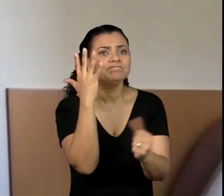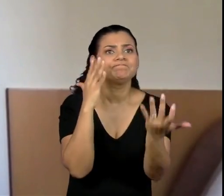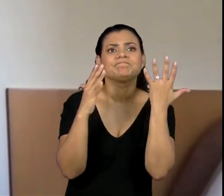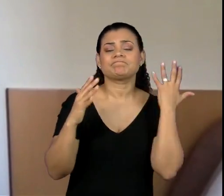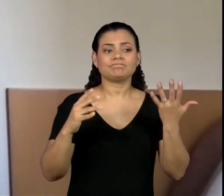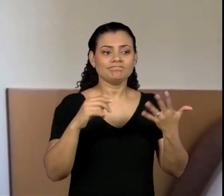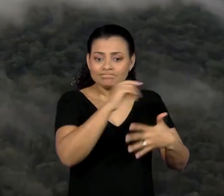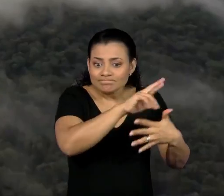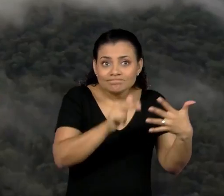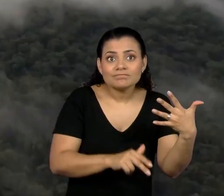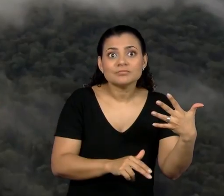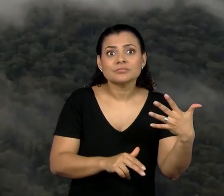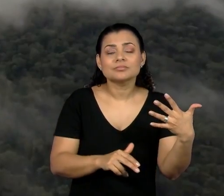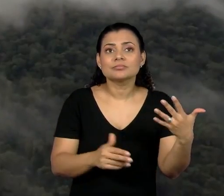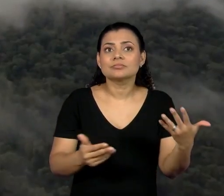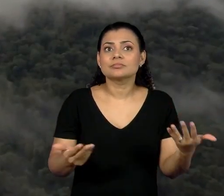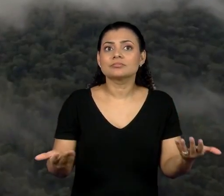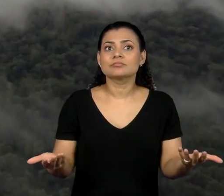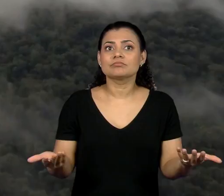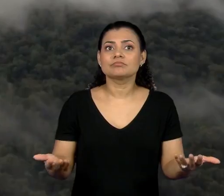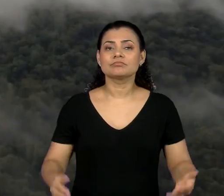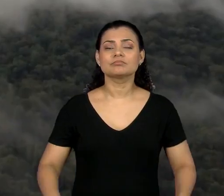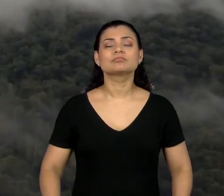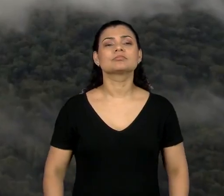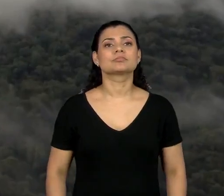dos ecossistemas.